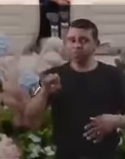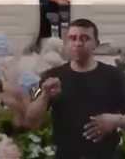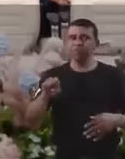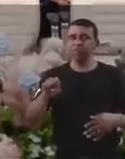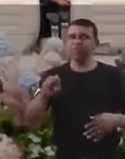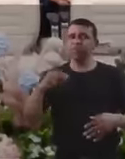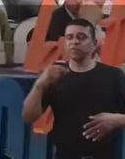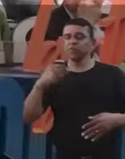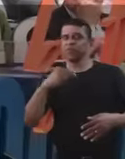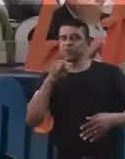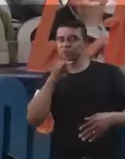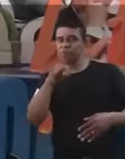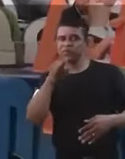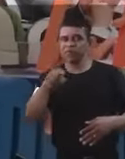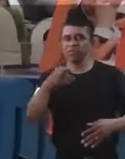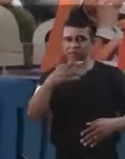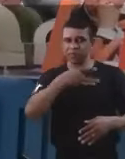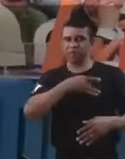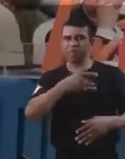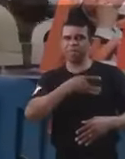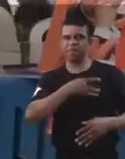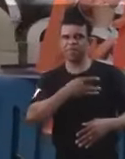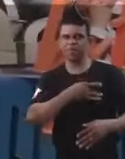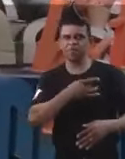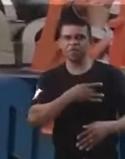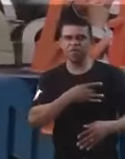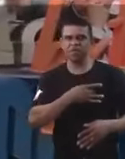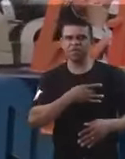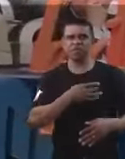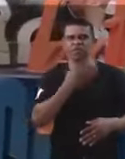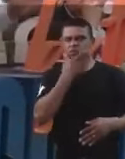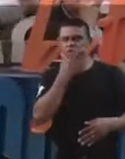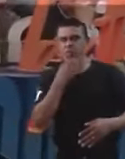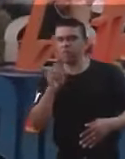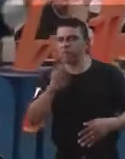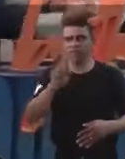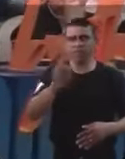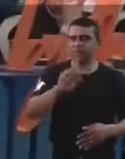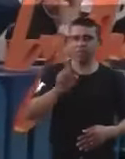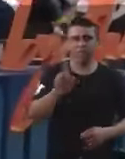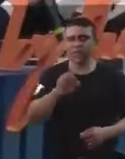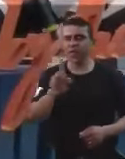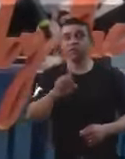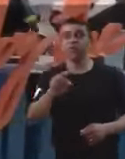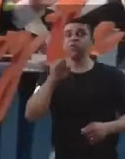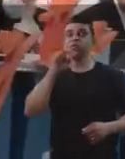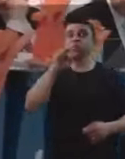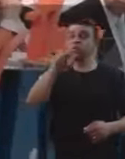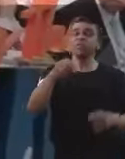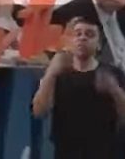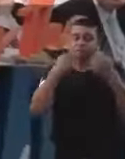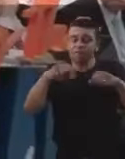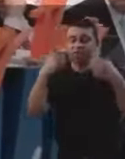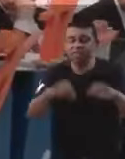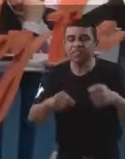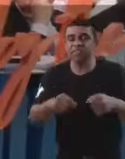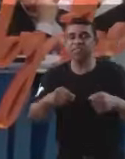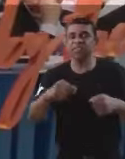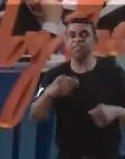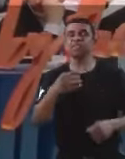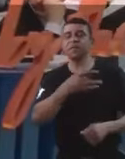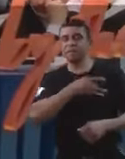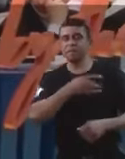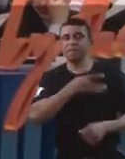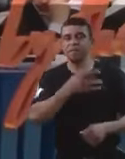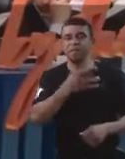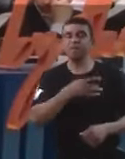no corpo e não pode fazer nada com a alma. Tenha medo daquele que pode matar o corpo e lançar a alma